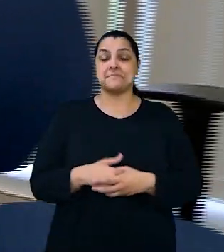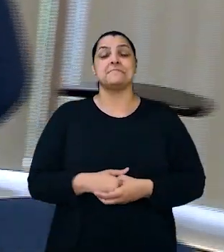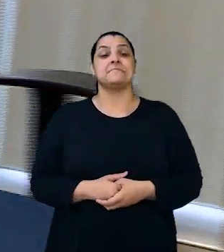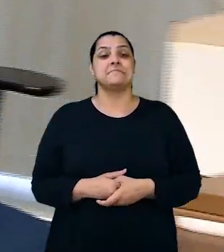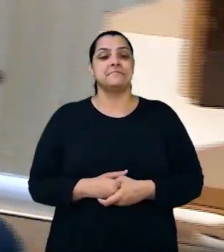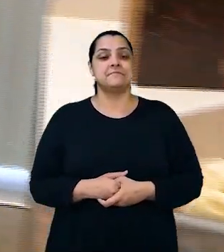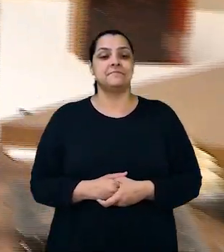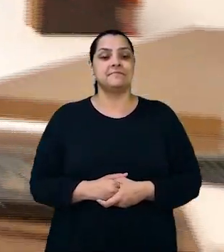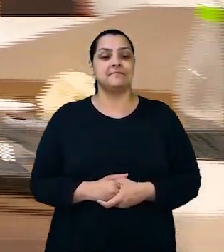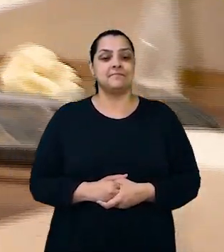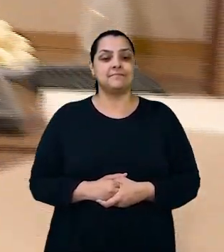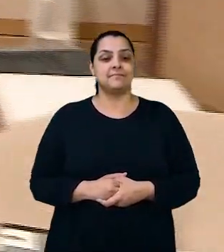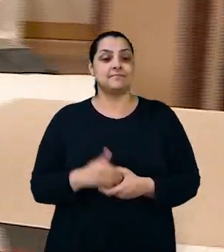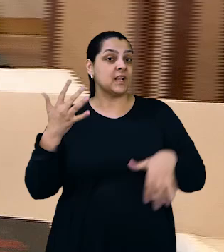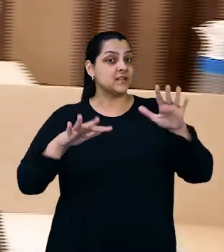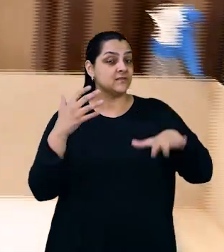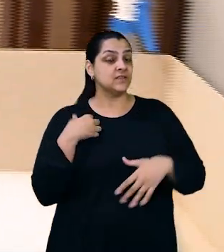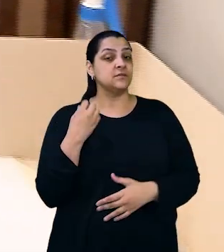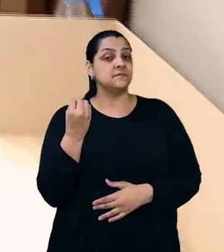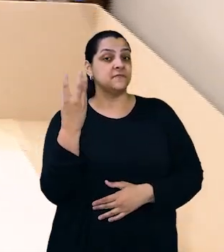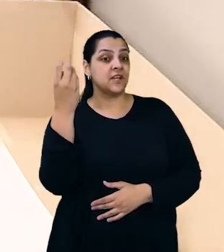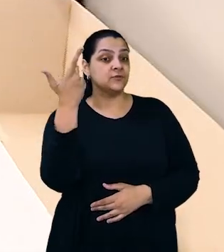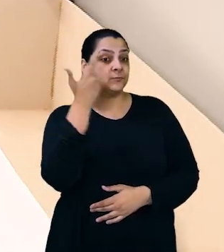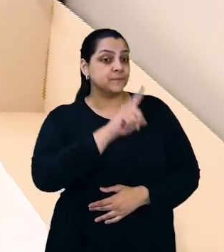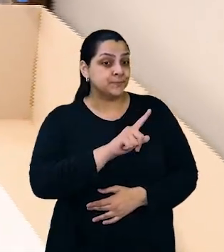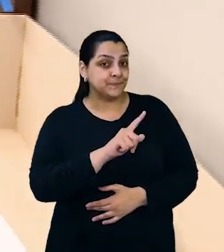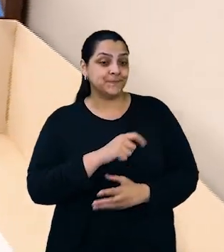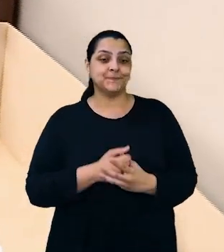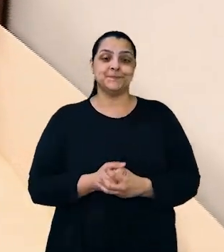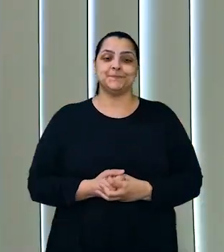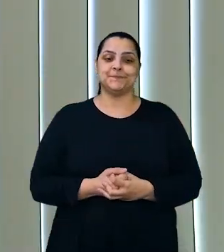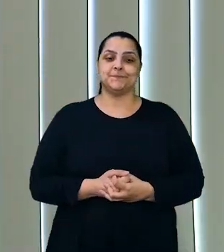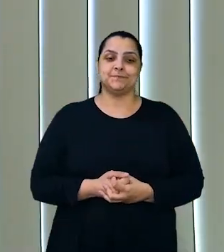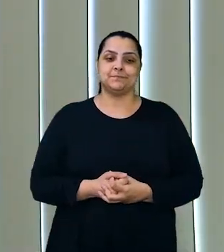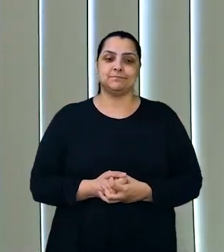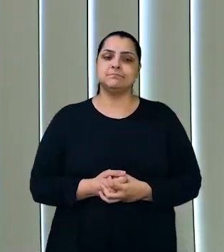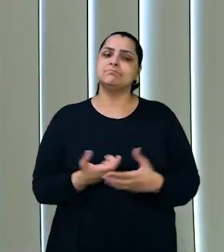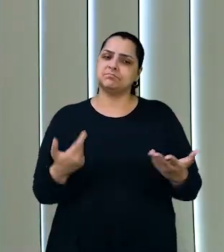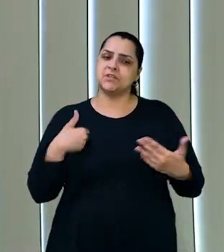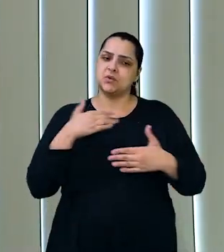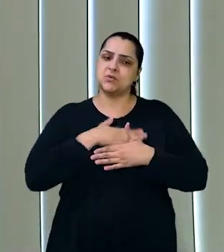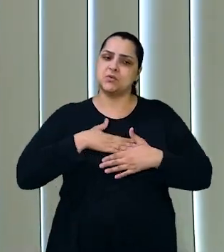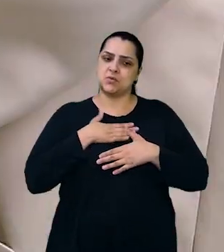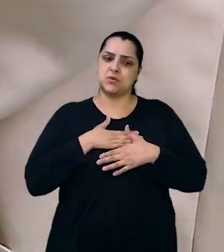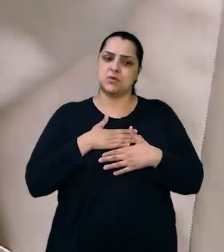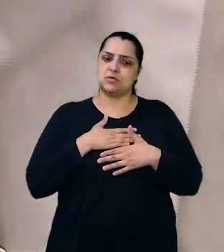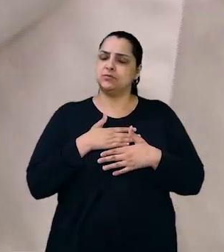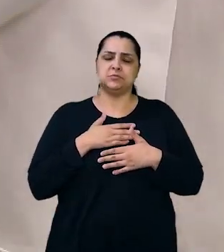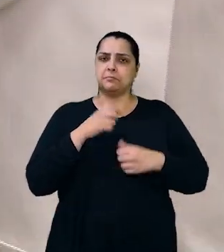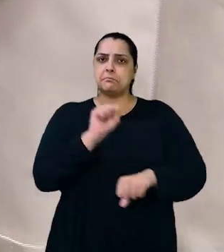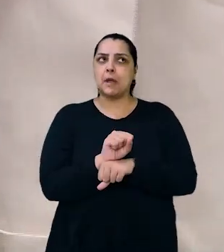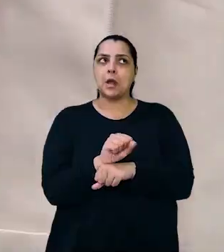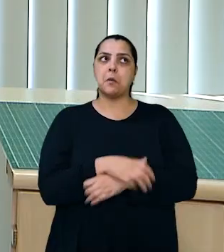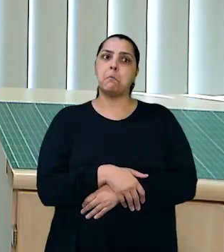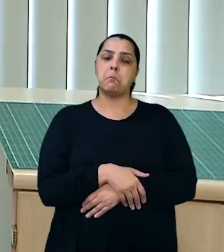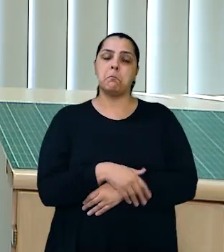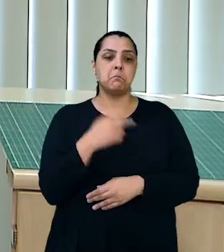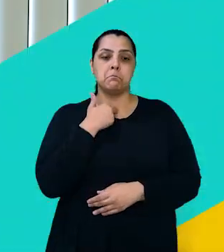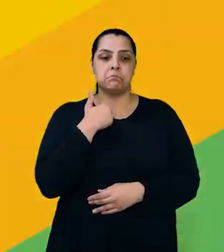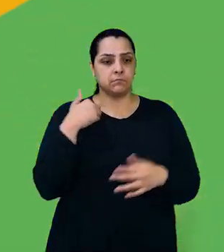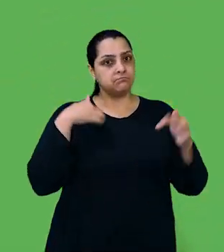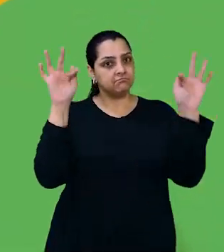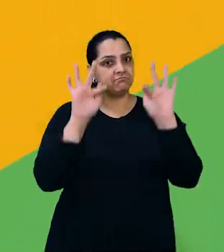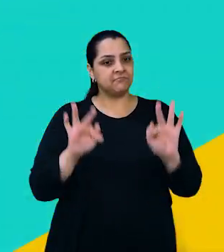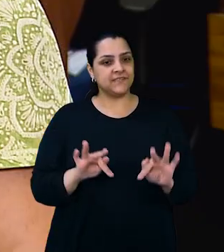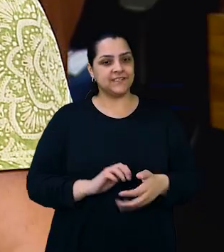trabalhando. Às vezes eu viajo. Eu gosto de fazer, não pode ficar parado não. Estou